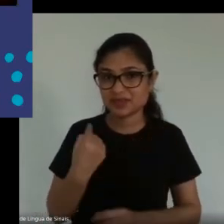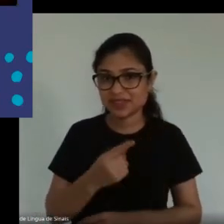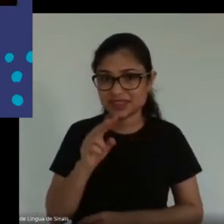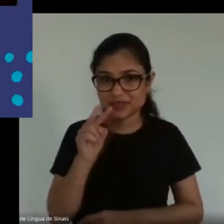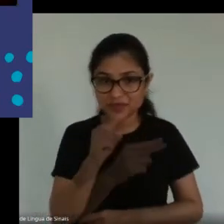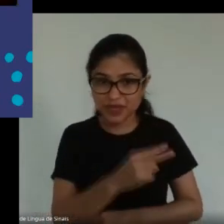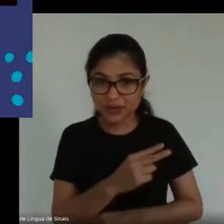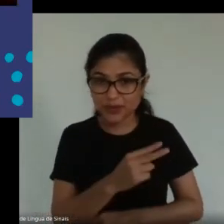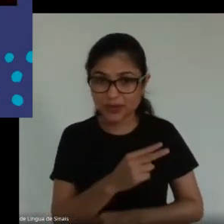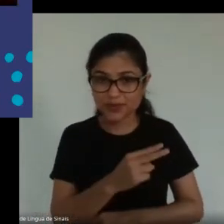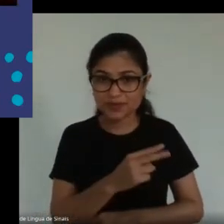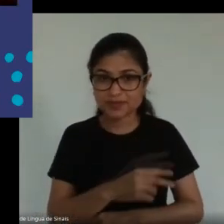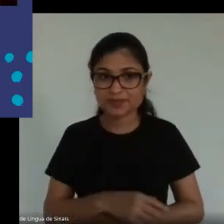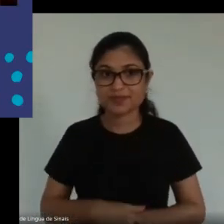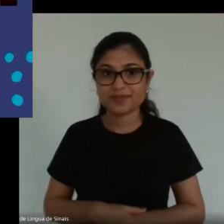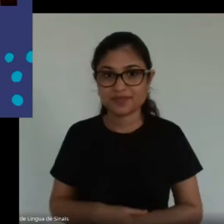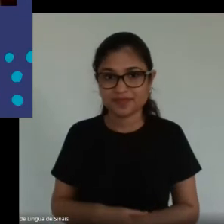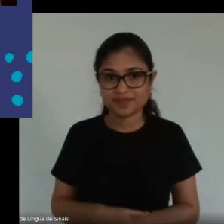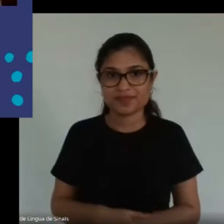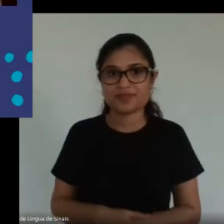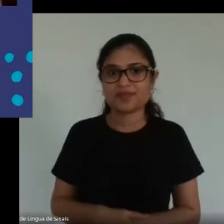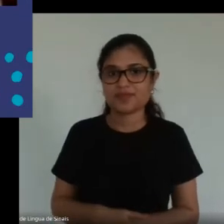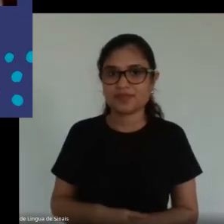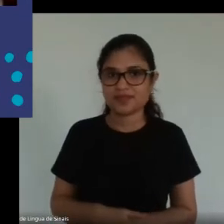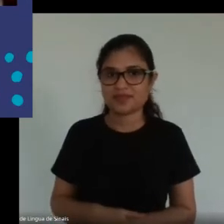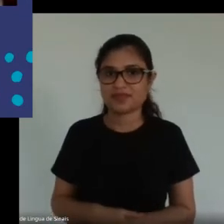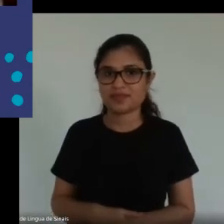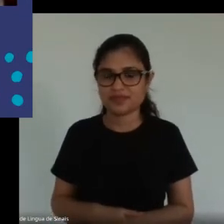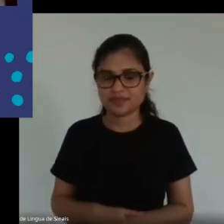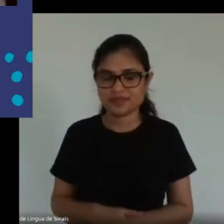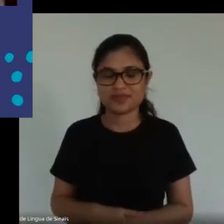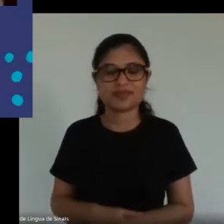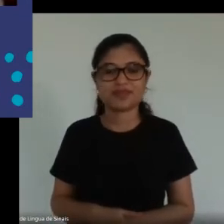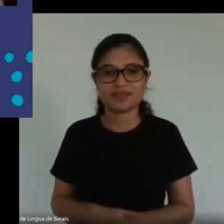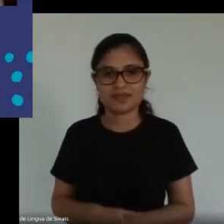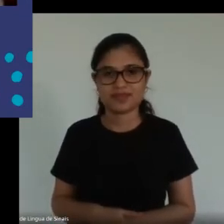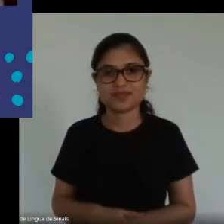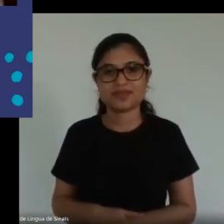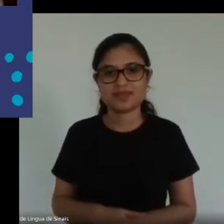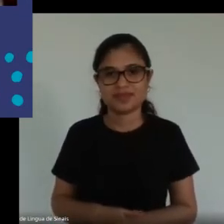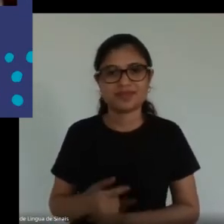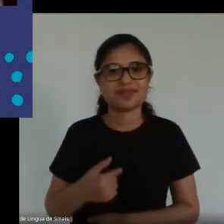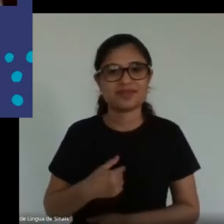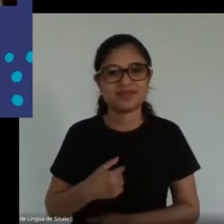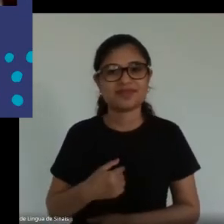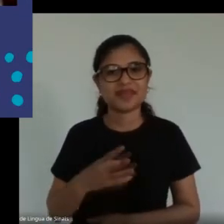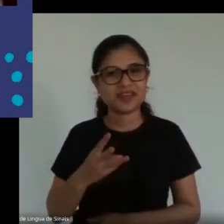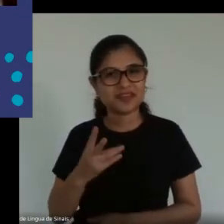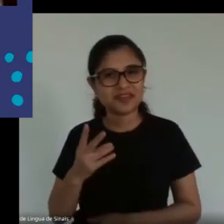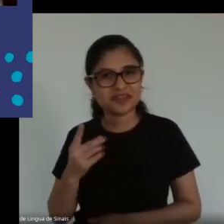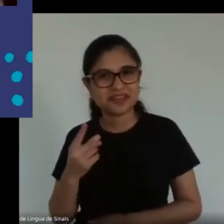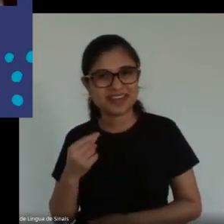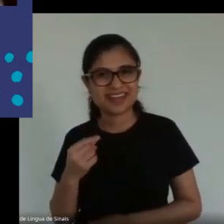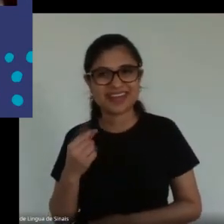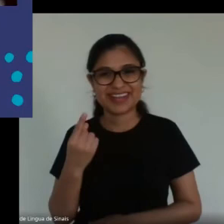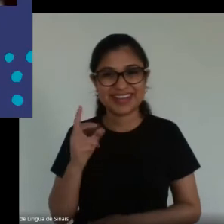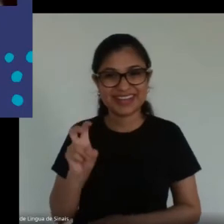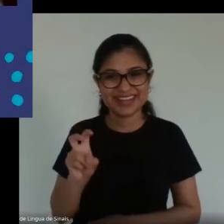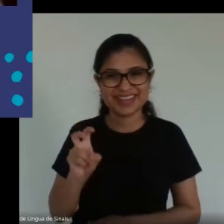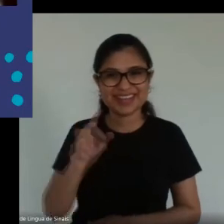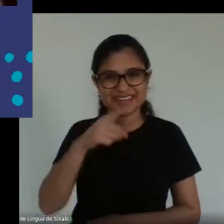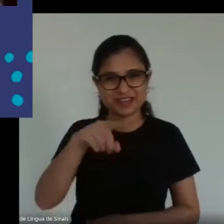ver. Apareceu? Sim, dá pra ver certinho. Vai, vou contar até 15, que é um tempo das